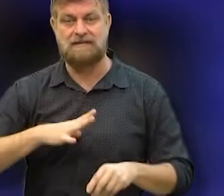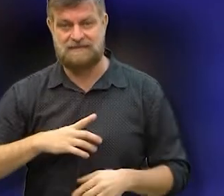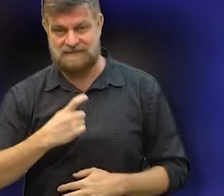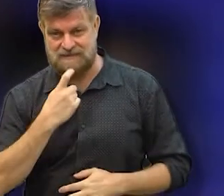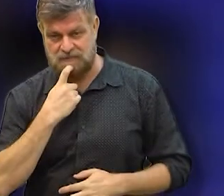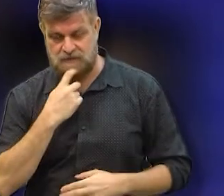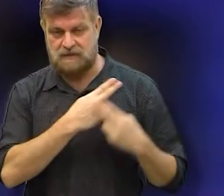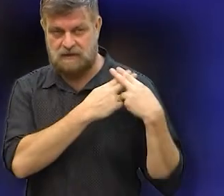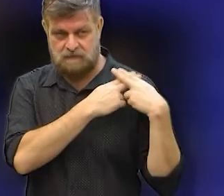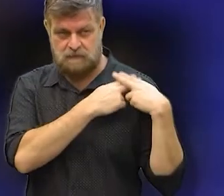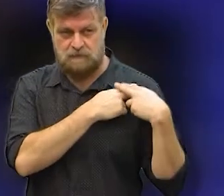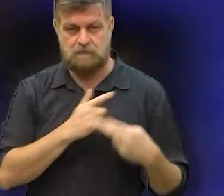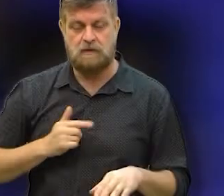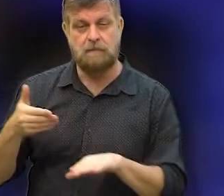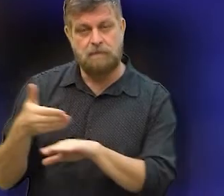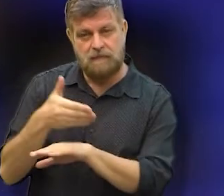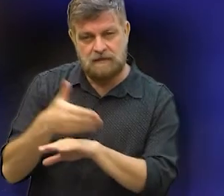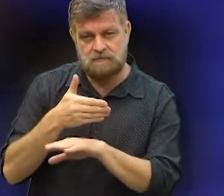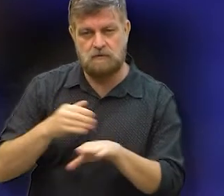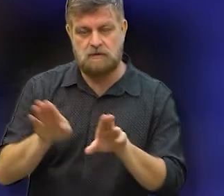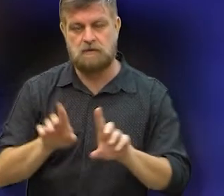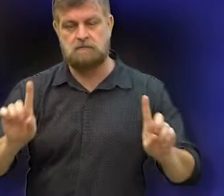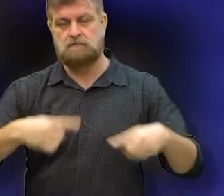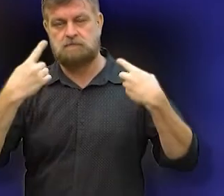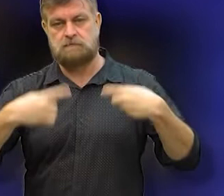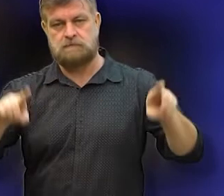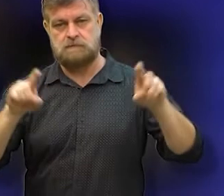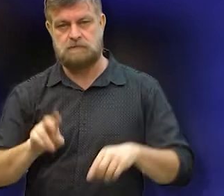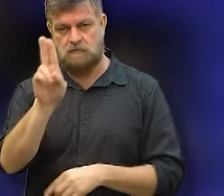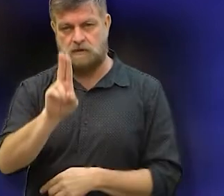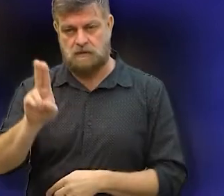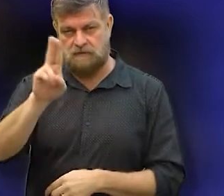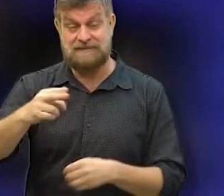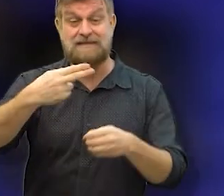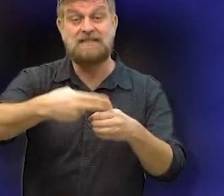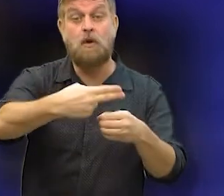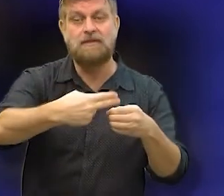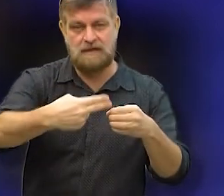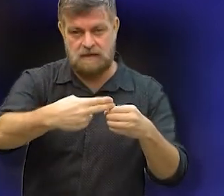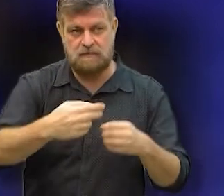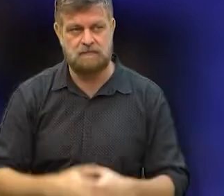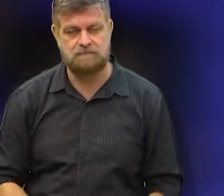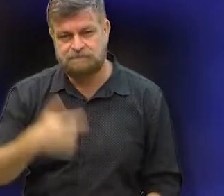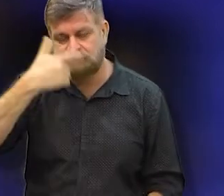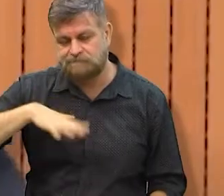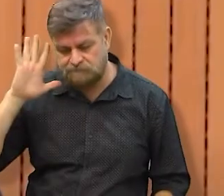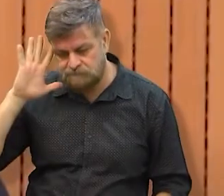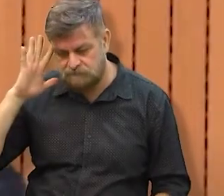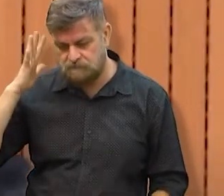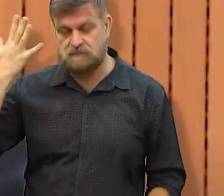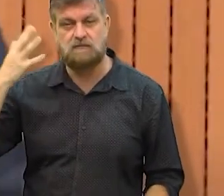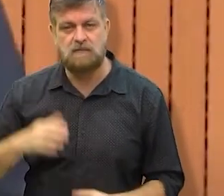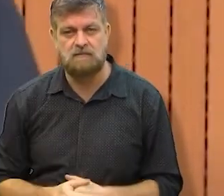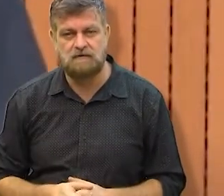Filarmônica Popular de Campinas. Dias também fez parte da Orquestra Sinfônica da Universidade Estadual de Campinas.